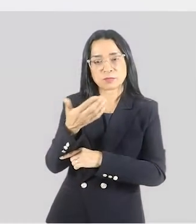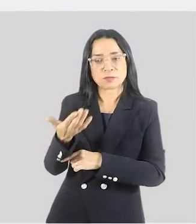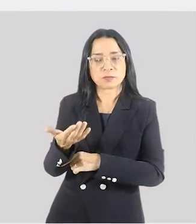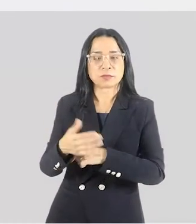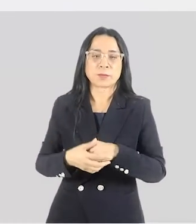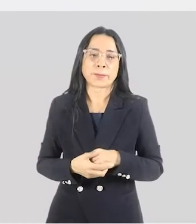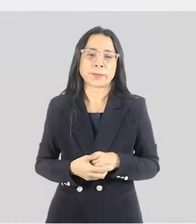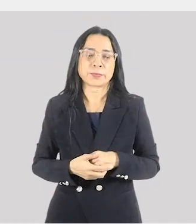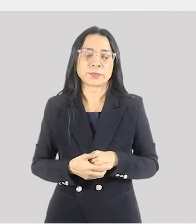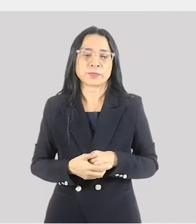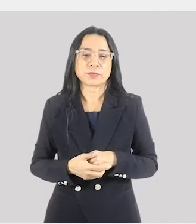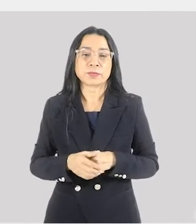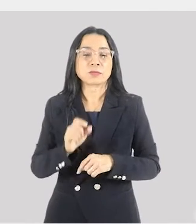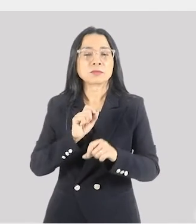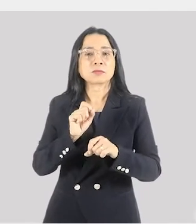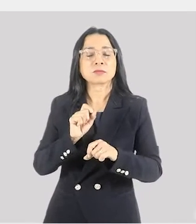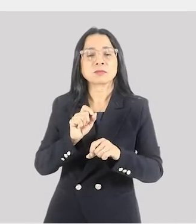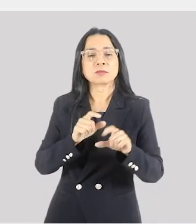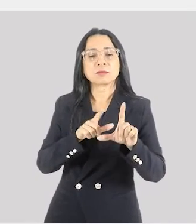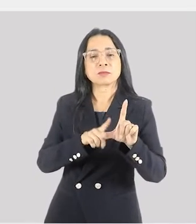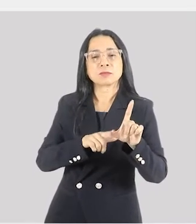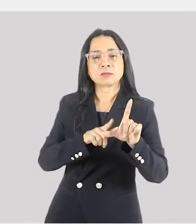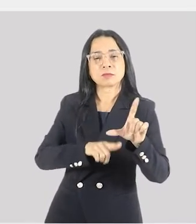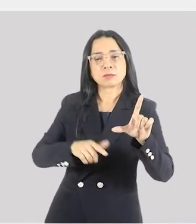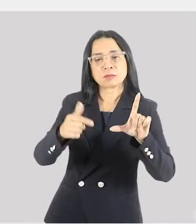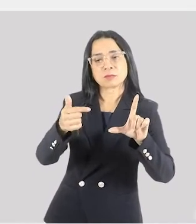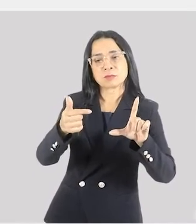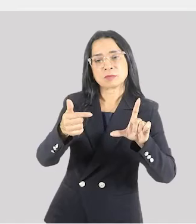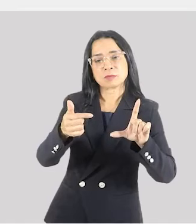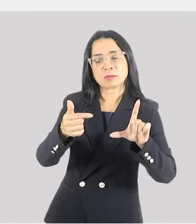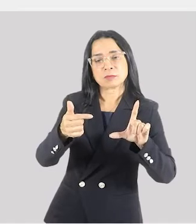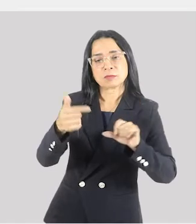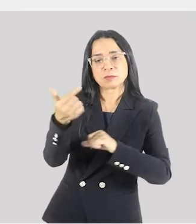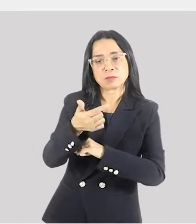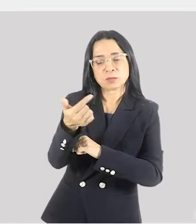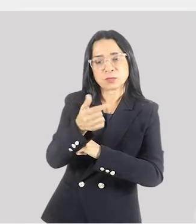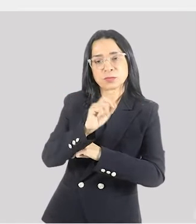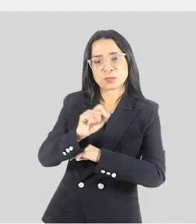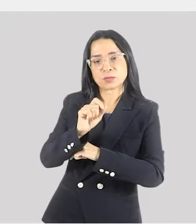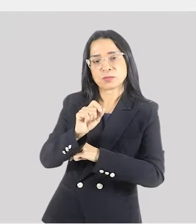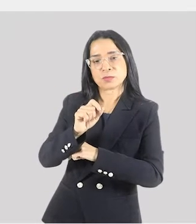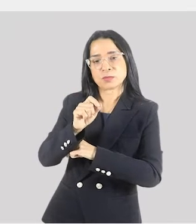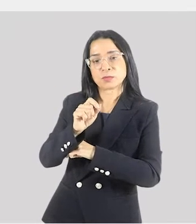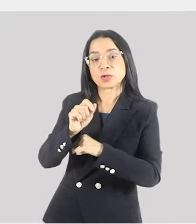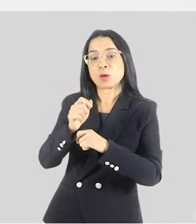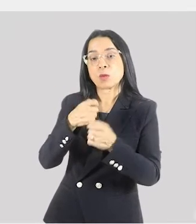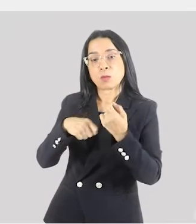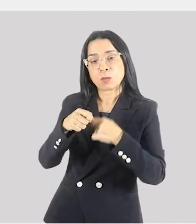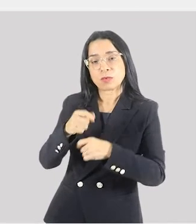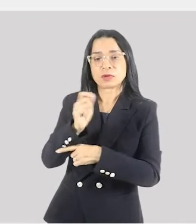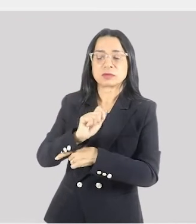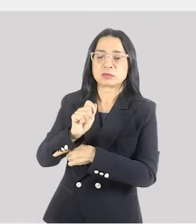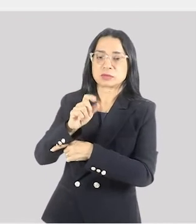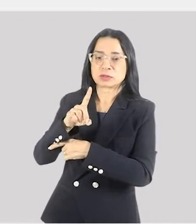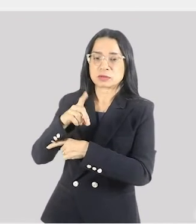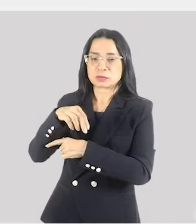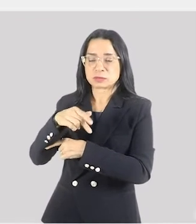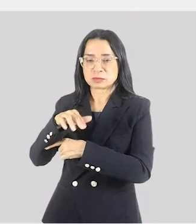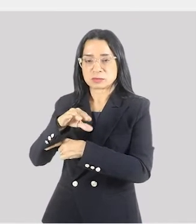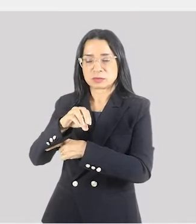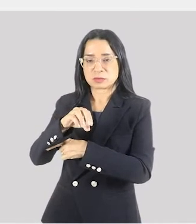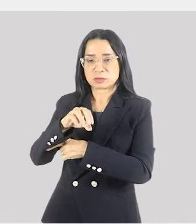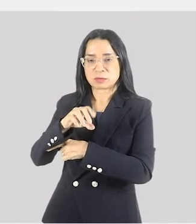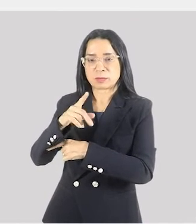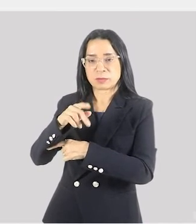Na segunda questão, nós temos que o ato administrativo precário e discricionário pelo qual o poder público delega ao particular